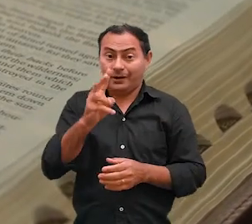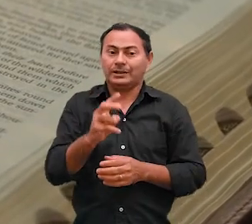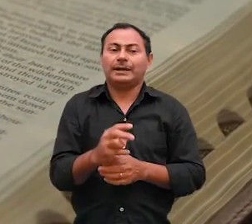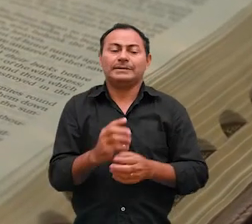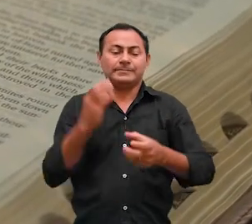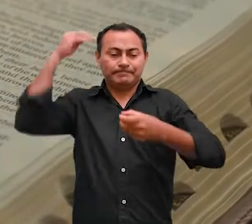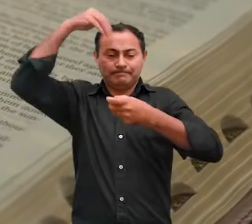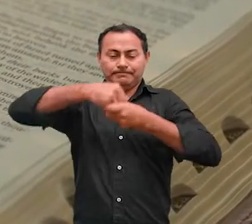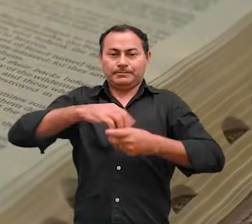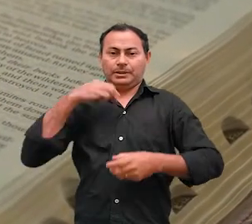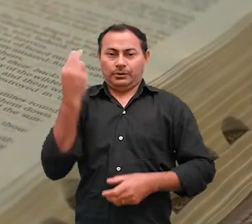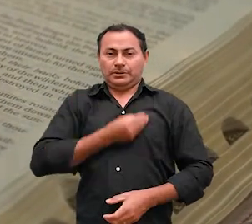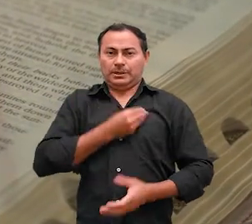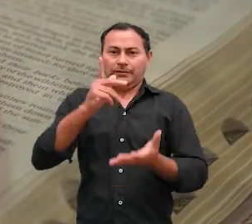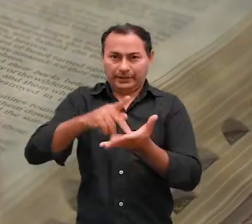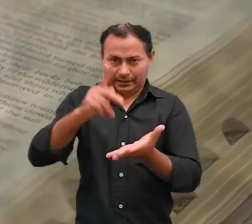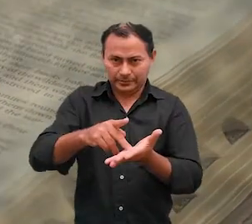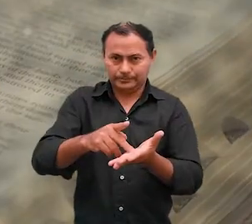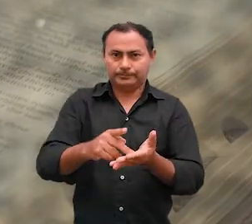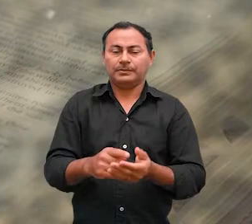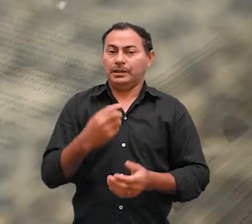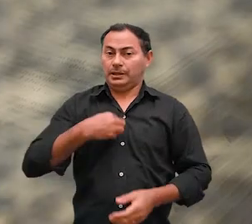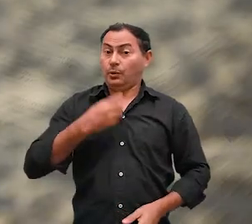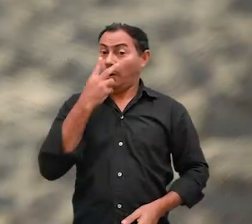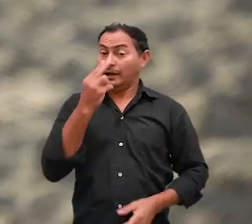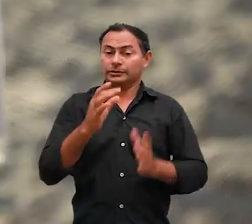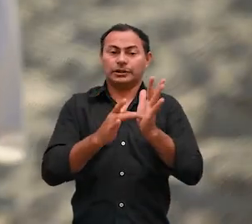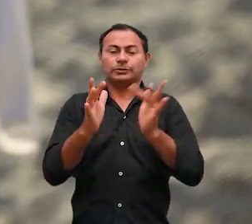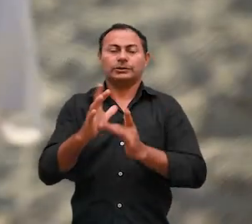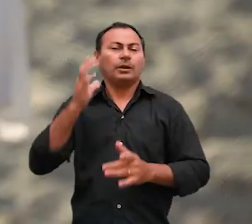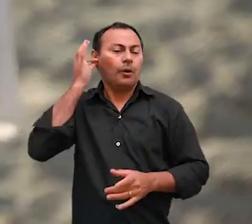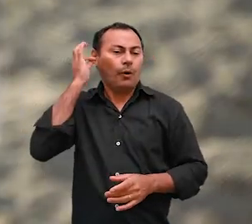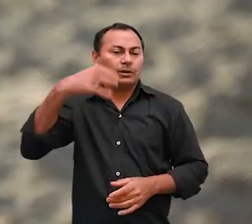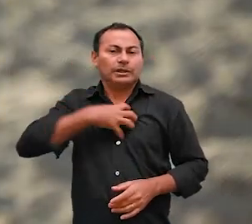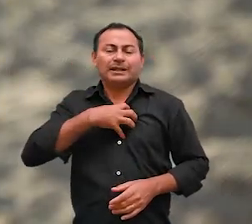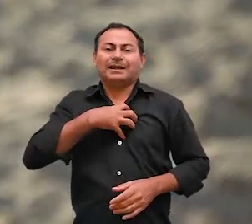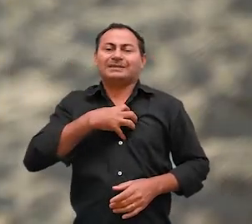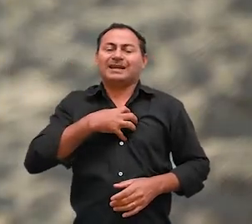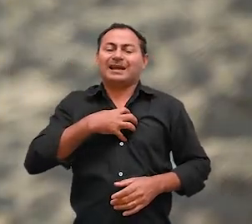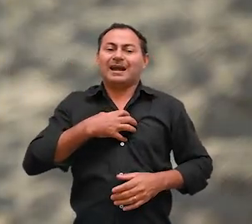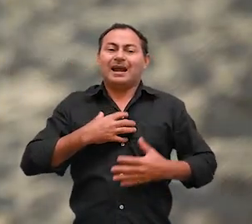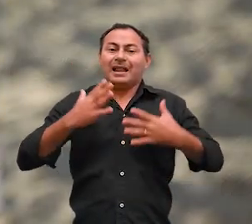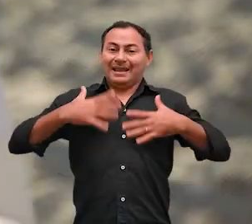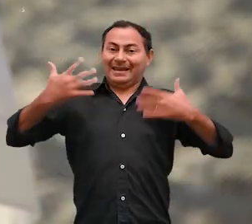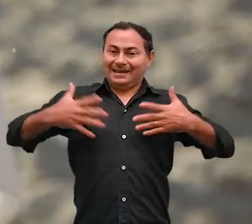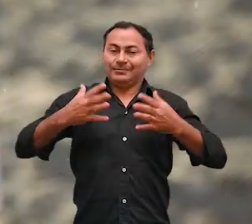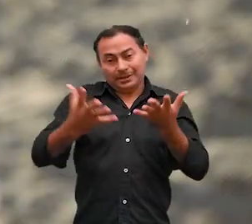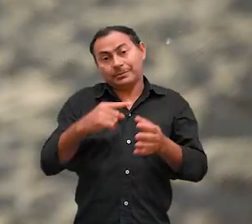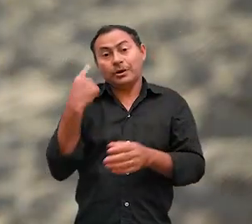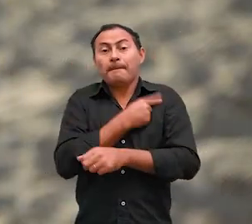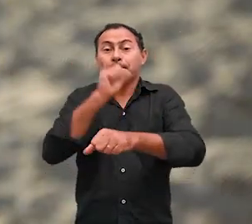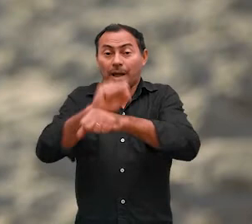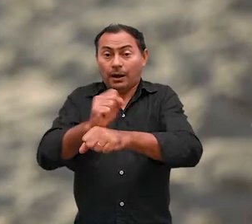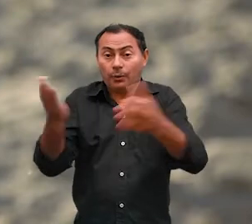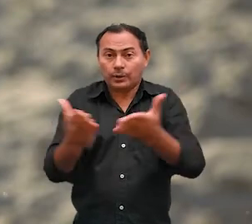e penetrantes essa é a verdade eu acho que Jesus tem um ótimo senso de humor sabe nós